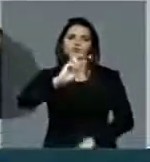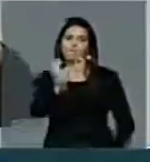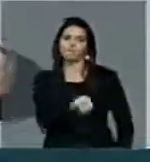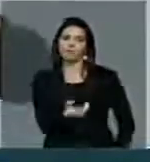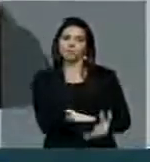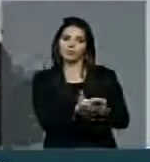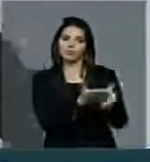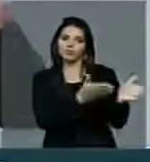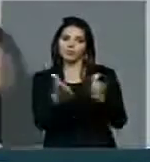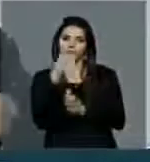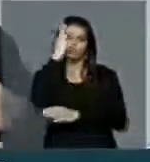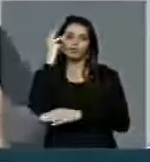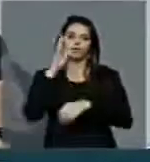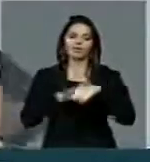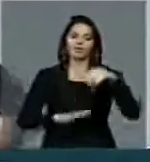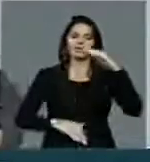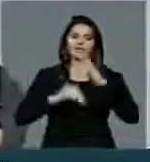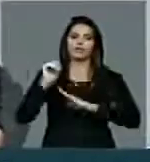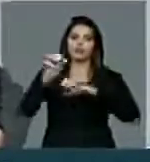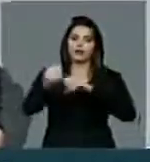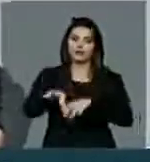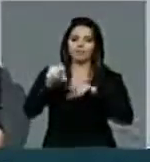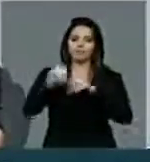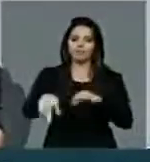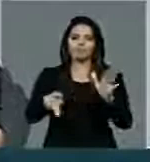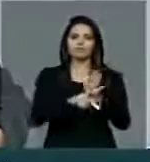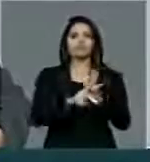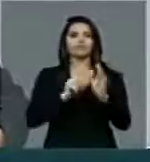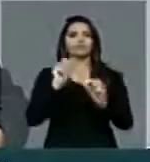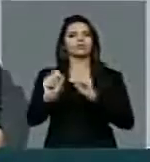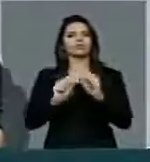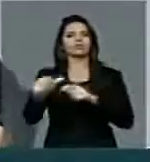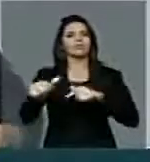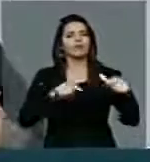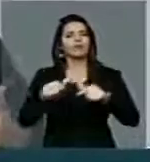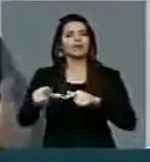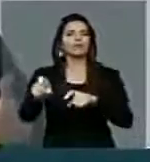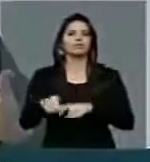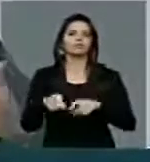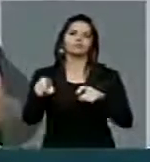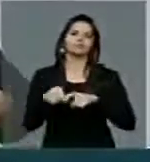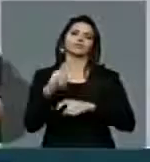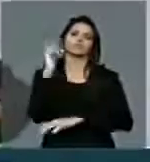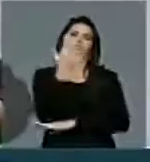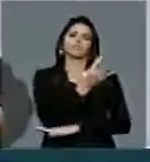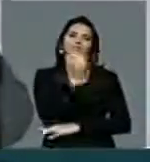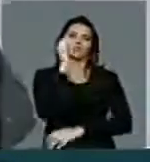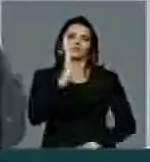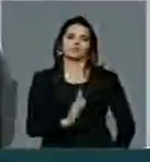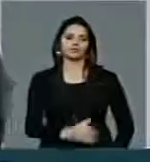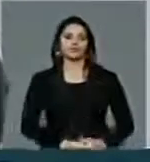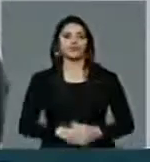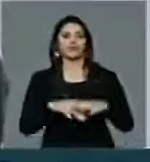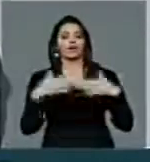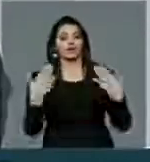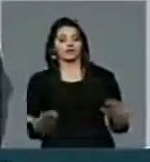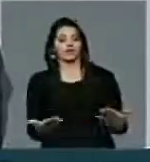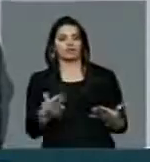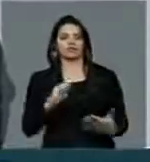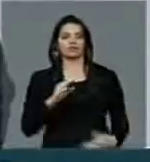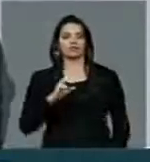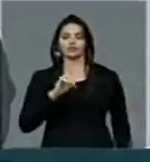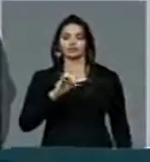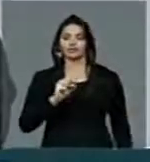processos de pessoas sendo capacitadas para lidarem com isso no Brasil. Ok? Disposições transitórias. Aí vamos para a história